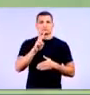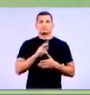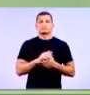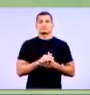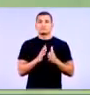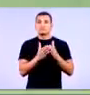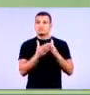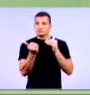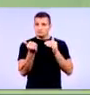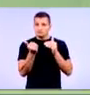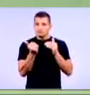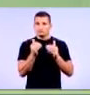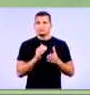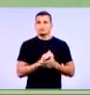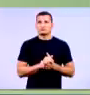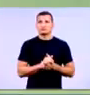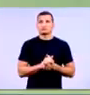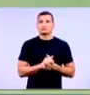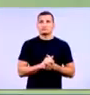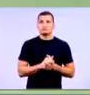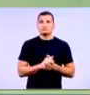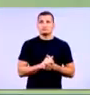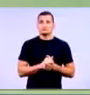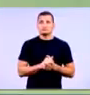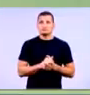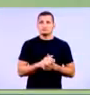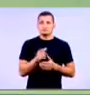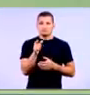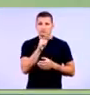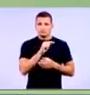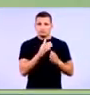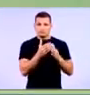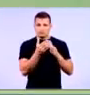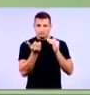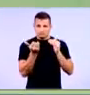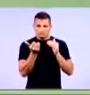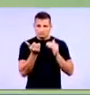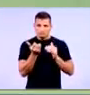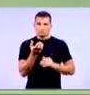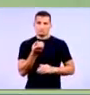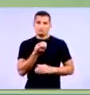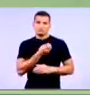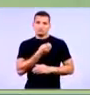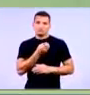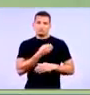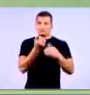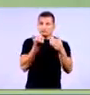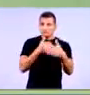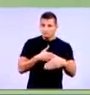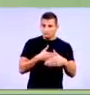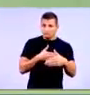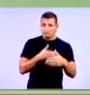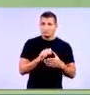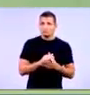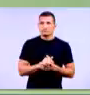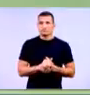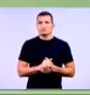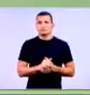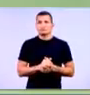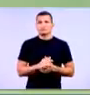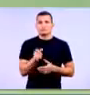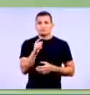correto? Se vocês, porventura, forem solicitar a revisão de nota da prova, vocês